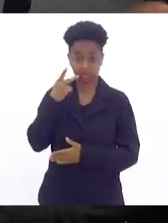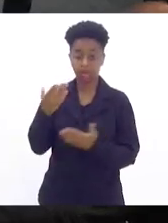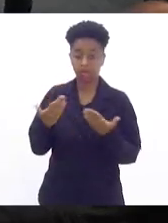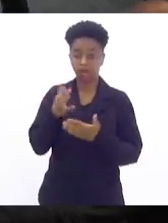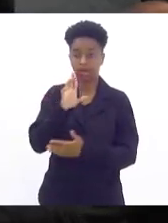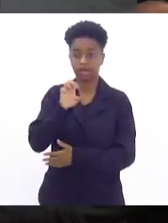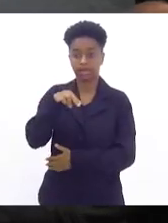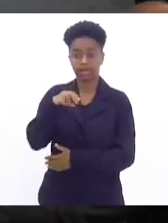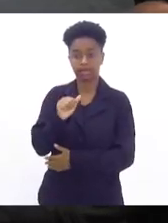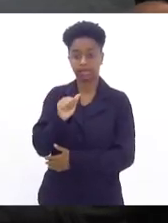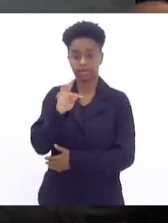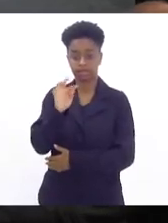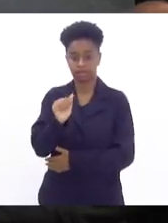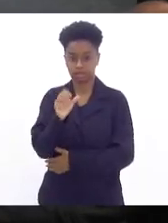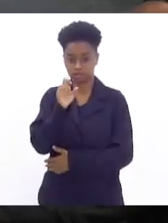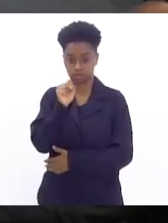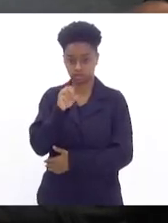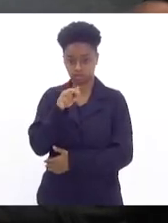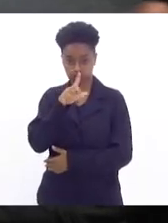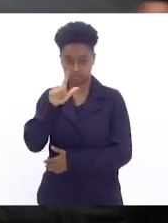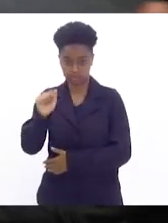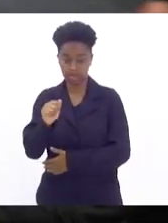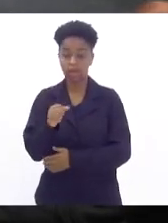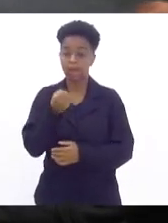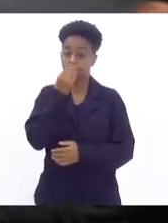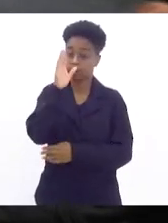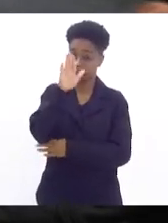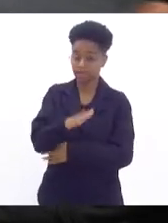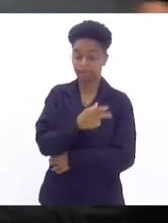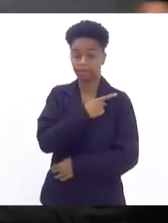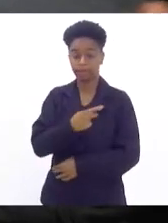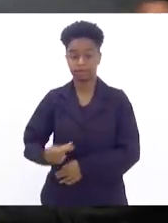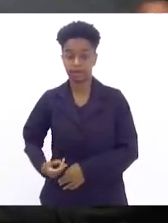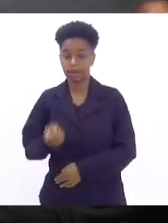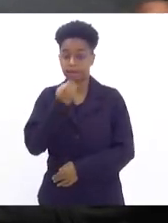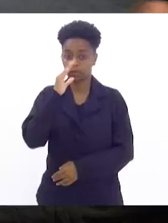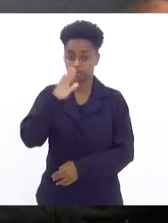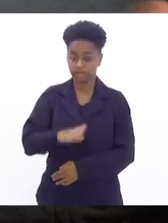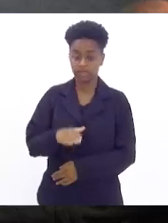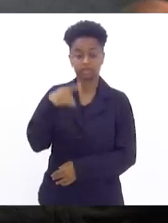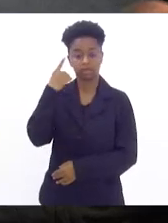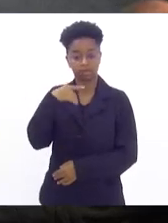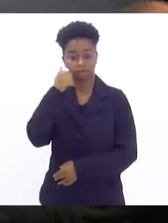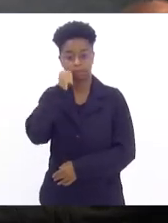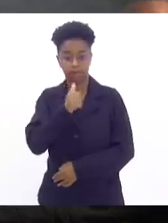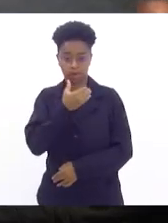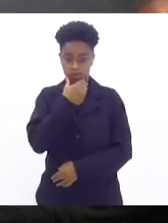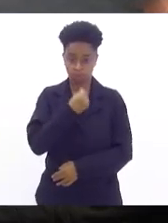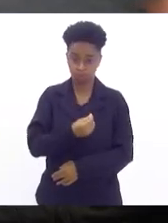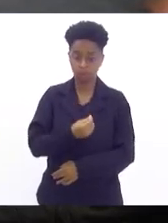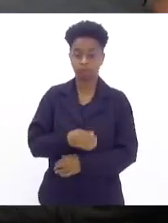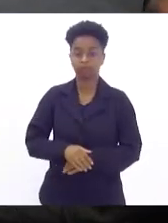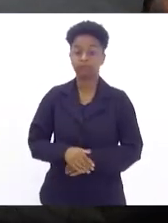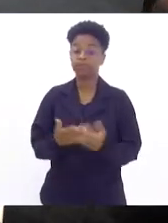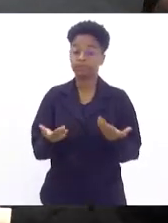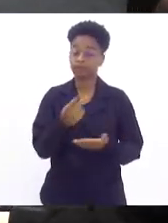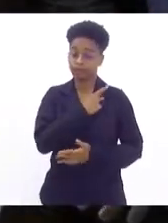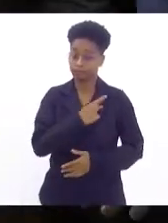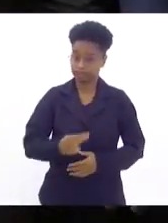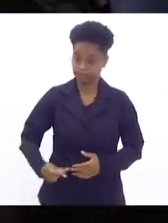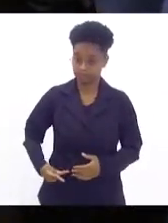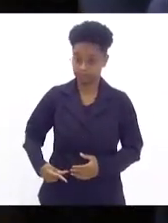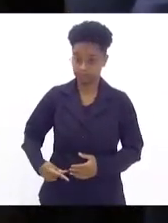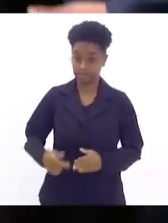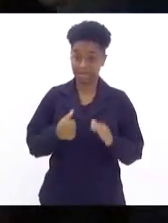senhor presidente Boa tarde Boa tarde a senhoras deputadas e os senhores deputados Sr Presidente